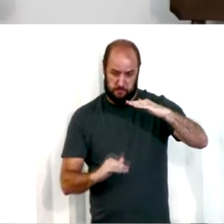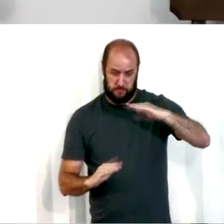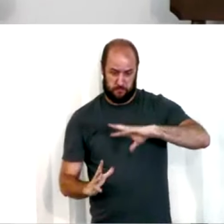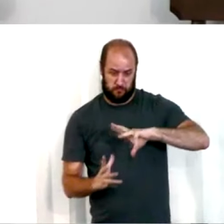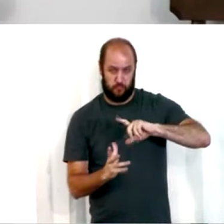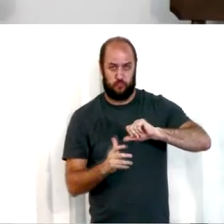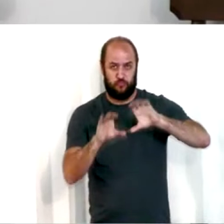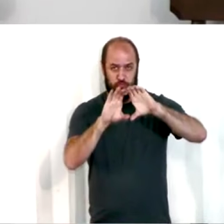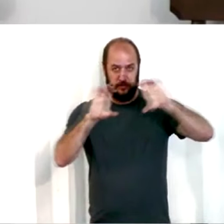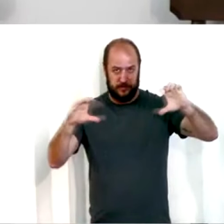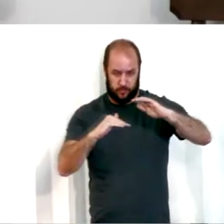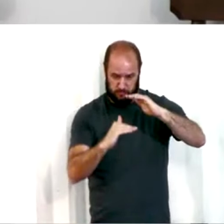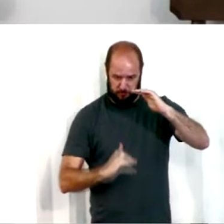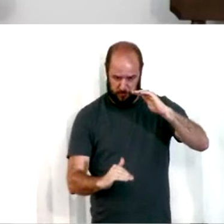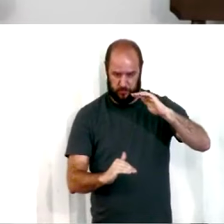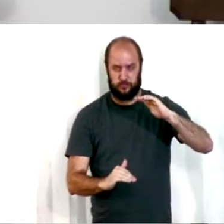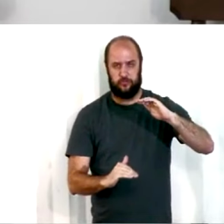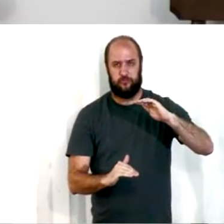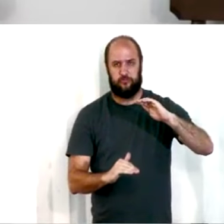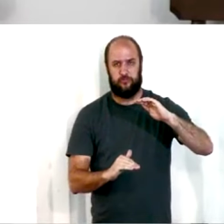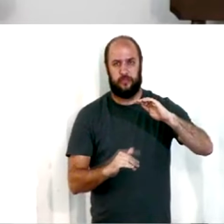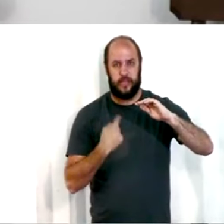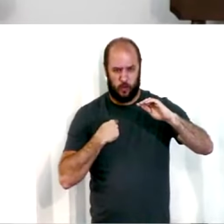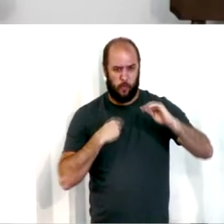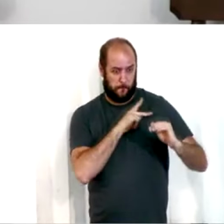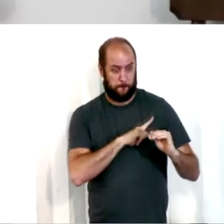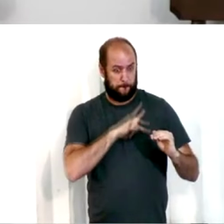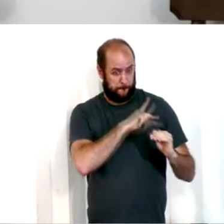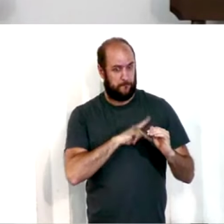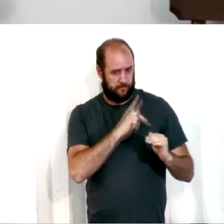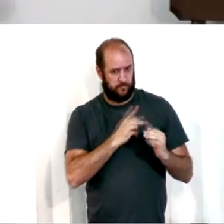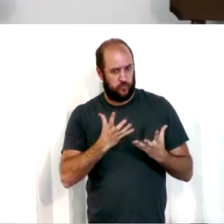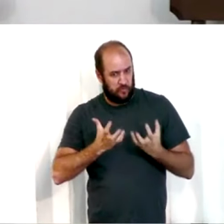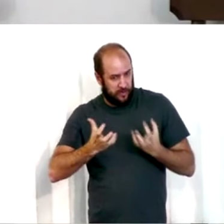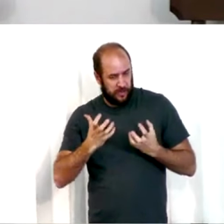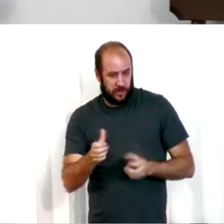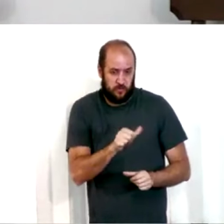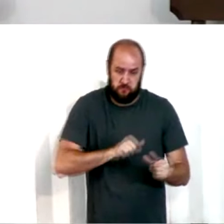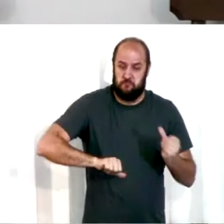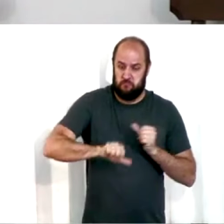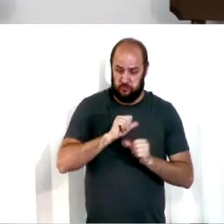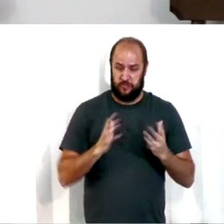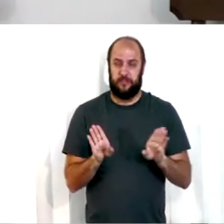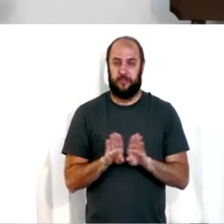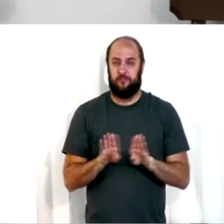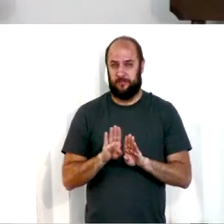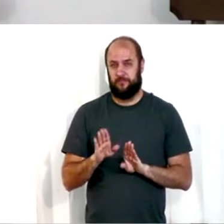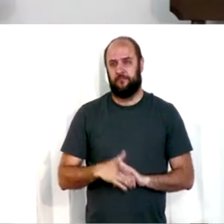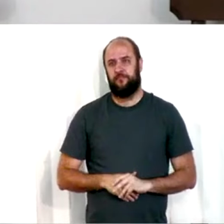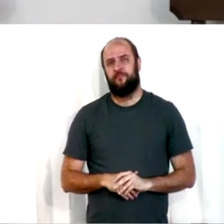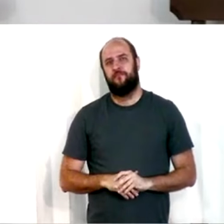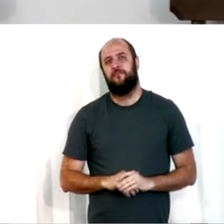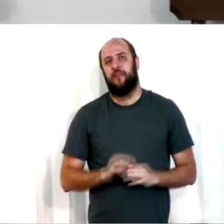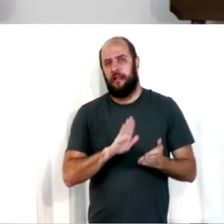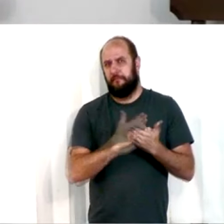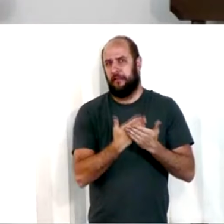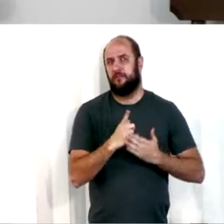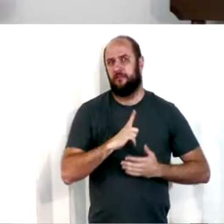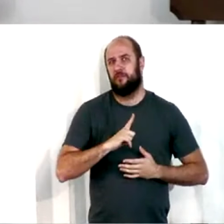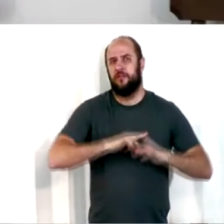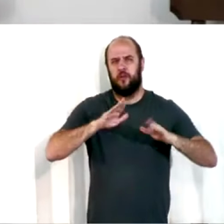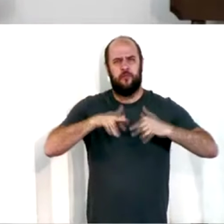Eu, Paulo, me tornei ministro. A Almeida Revista Atualizada é uma tradução muito boa, porque ela nos ajuda a ver coisas que só estão na língua